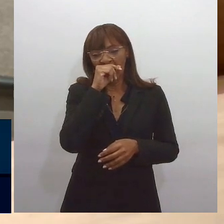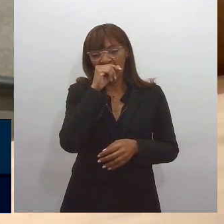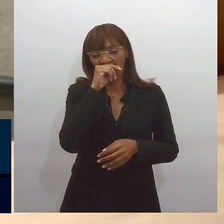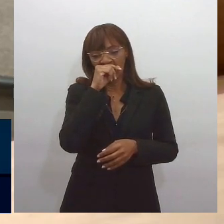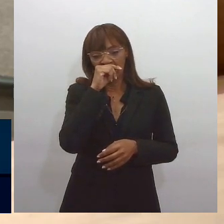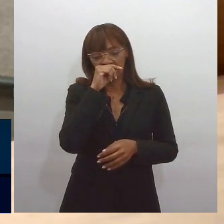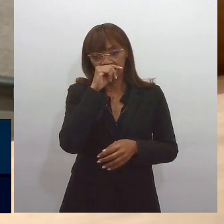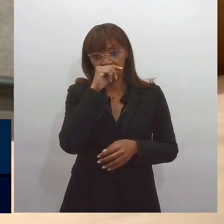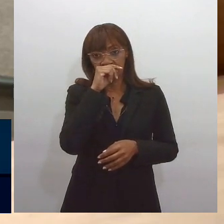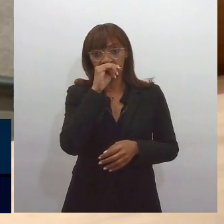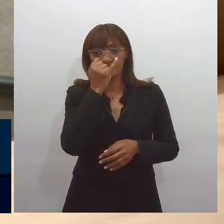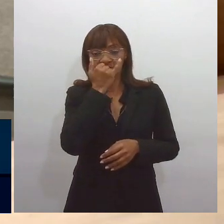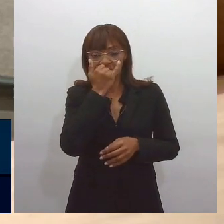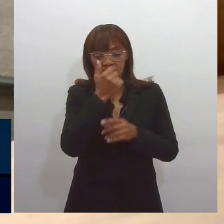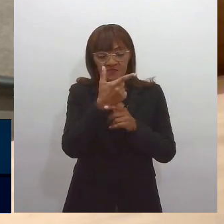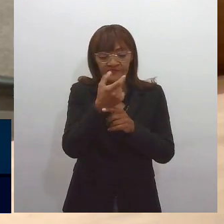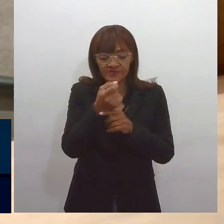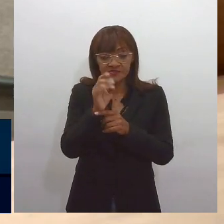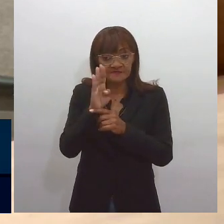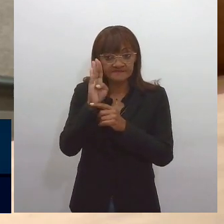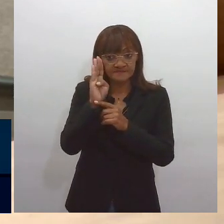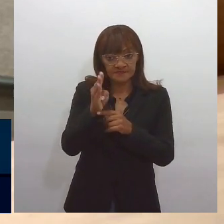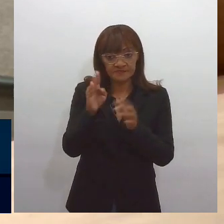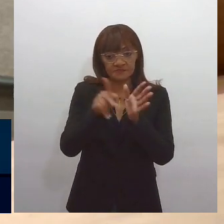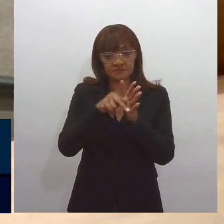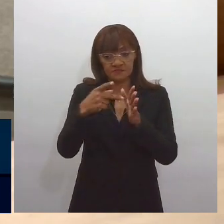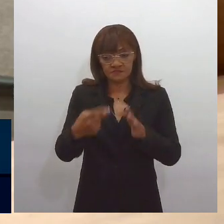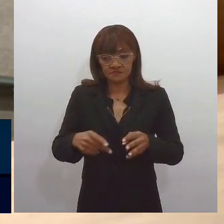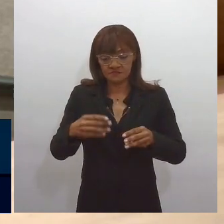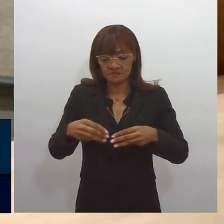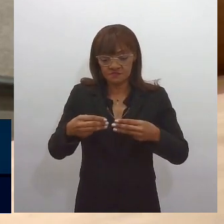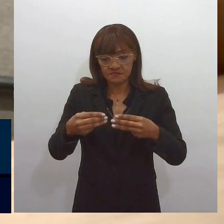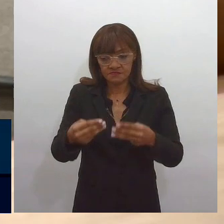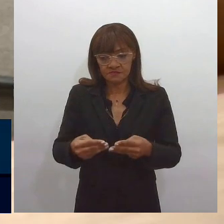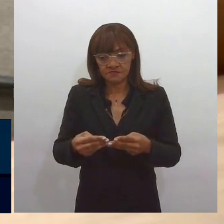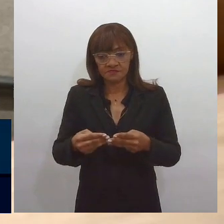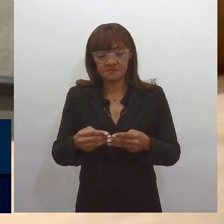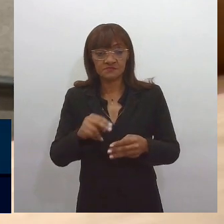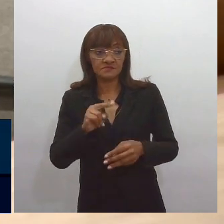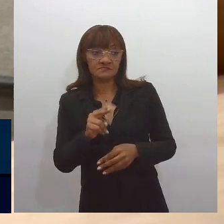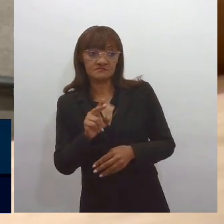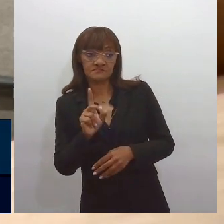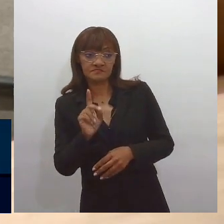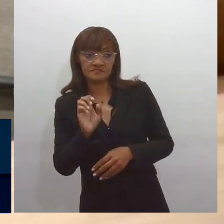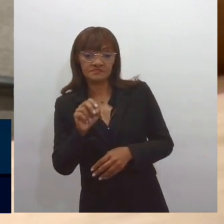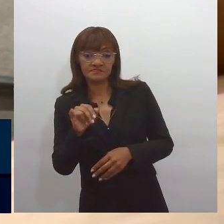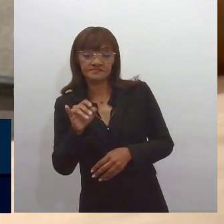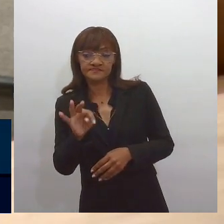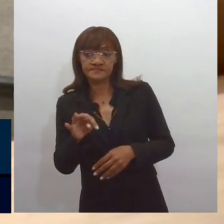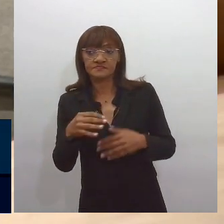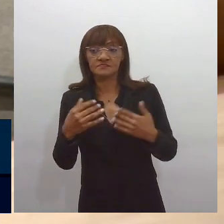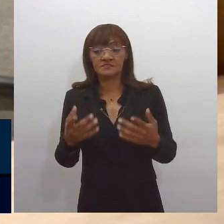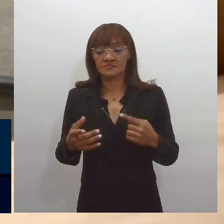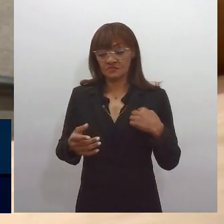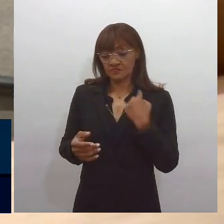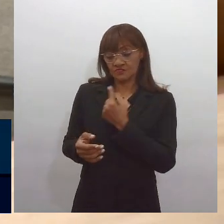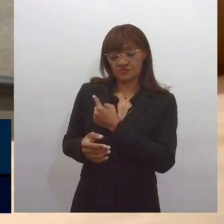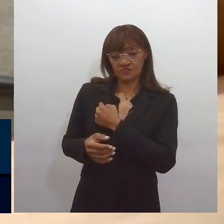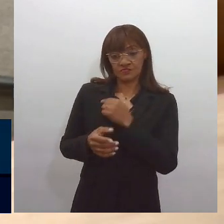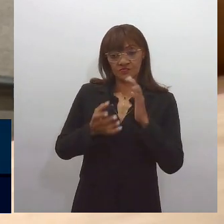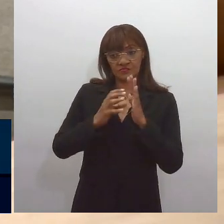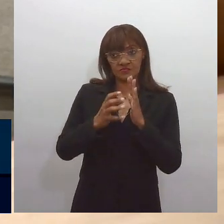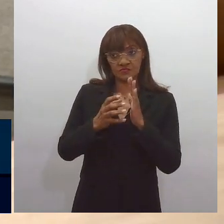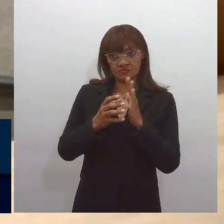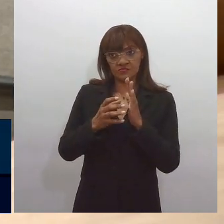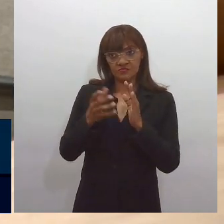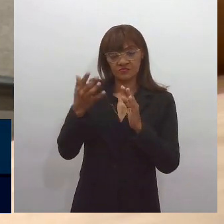Ministério pro denit ou do próprio denit então se a nossa bancada também Federal está colaborando né através de emendas